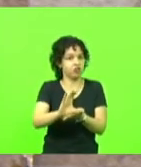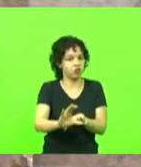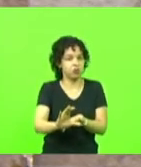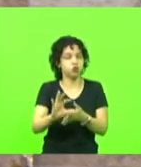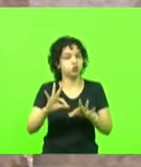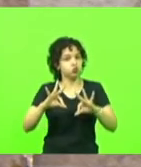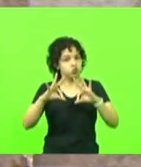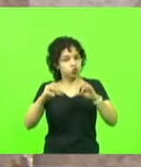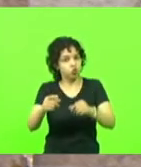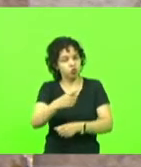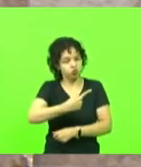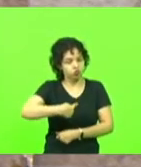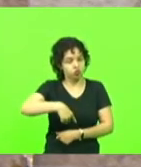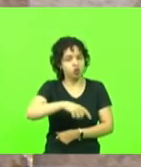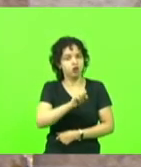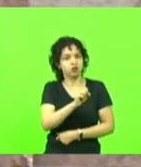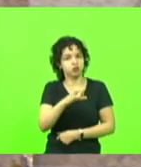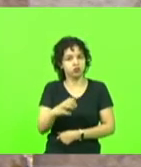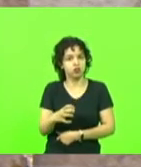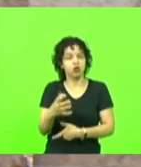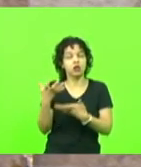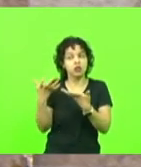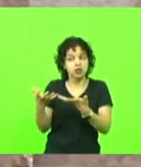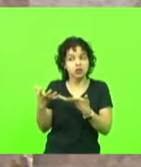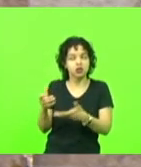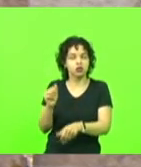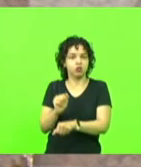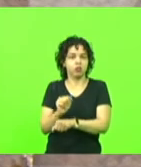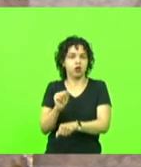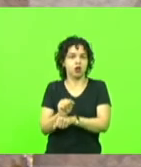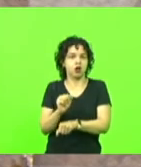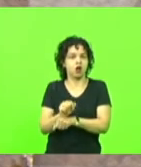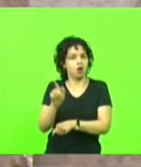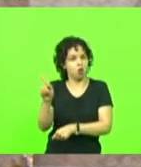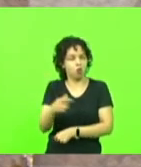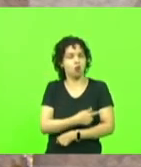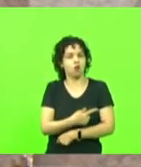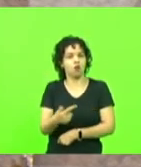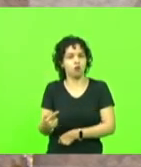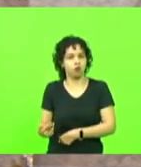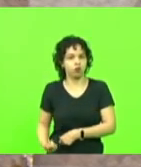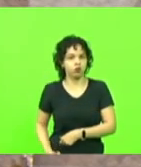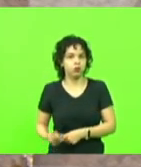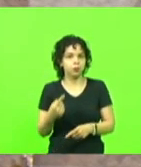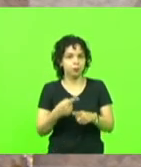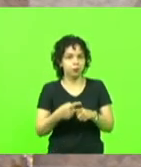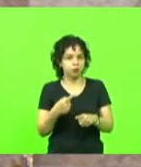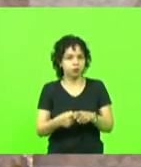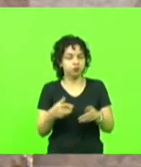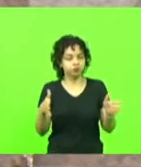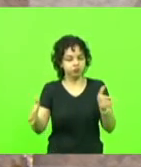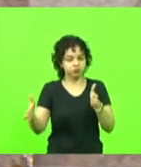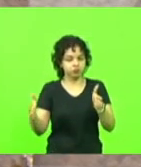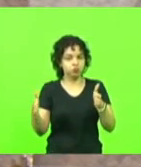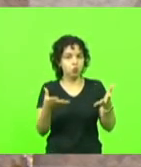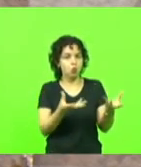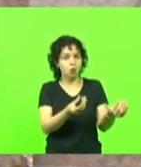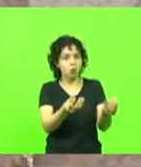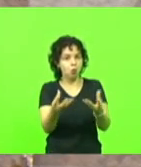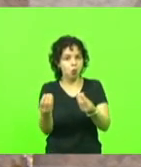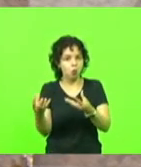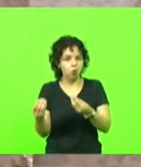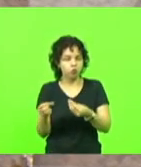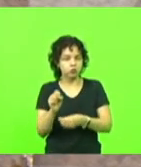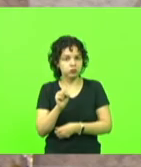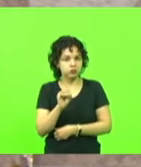nós catarinenses esperávamos desse governo, pois trechos foram, se não fosse